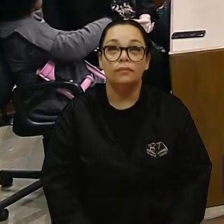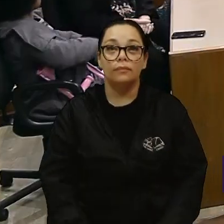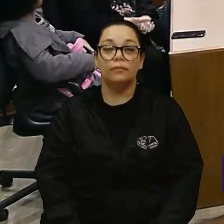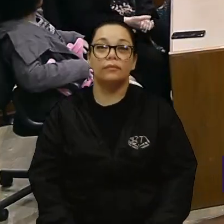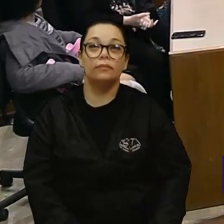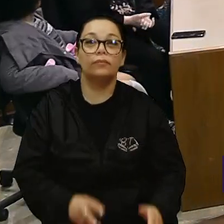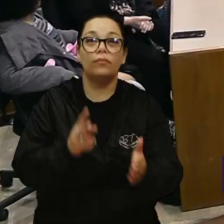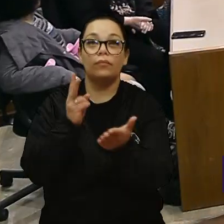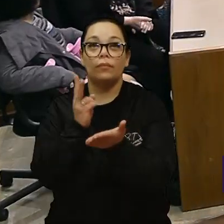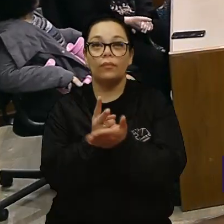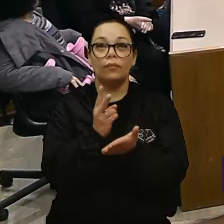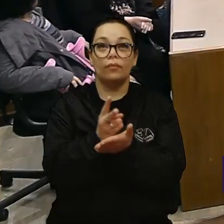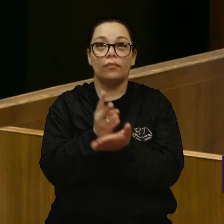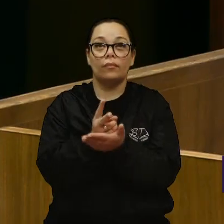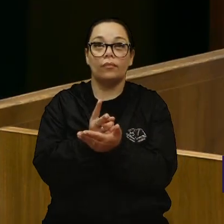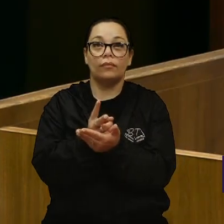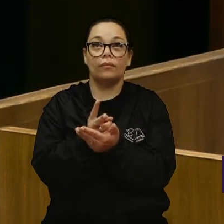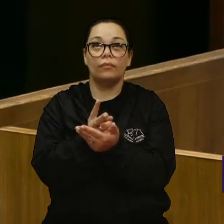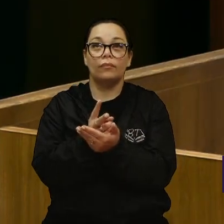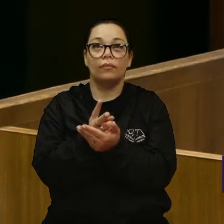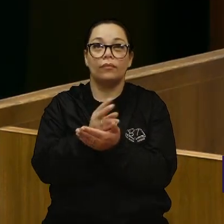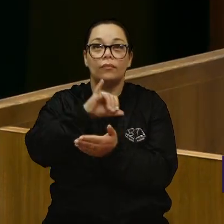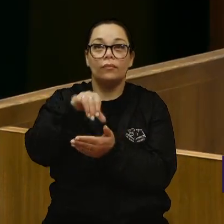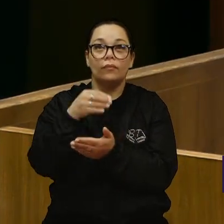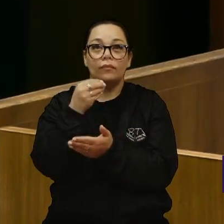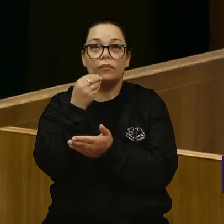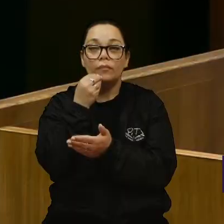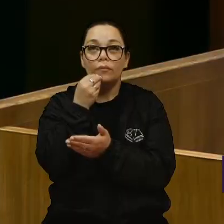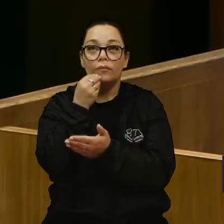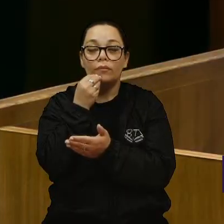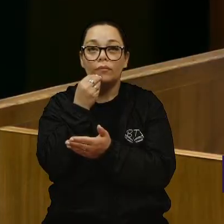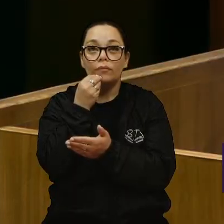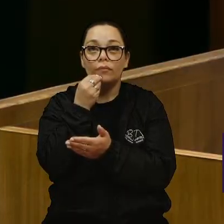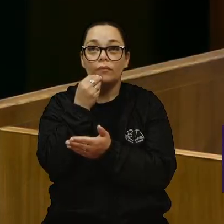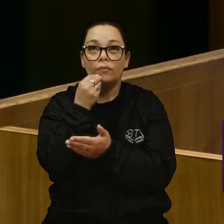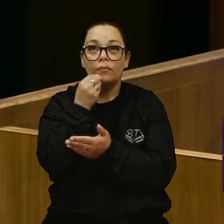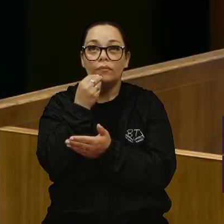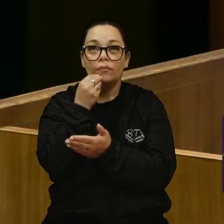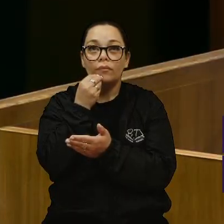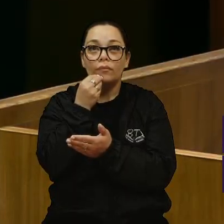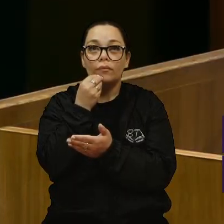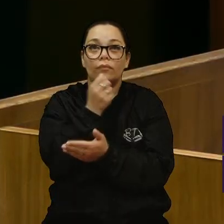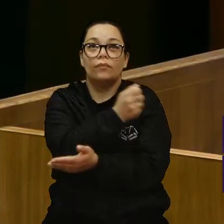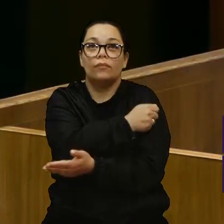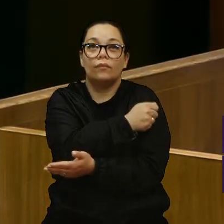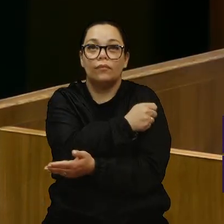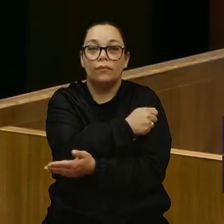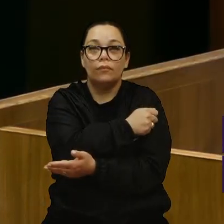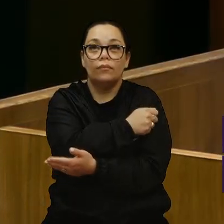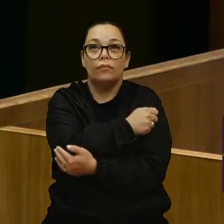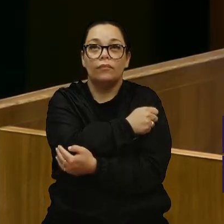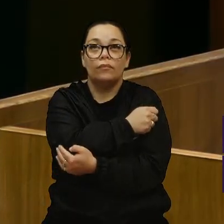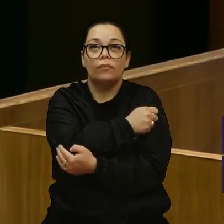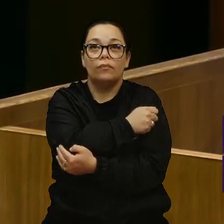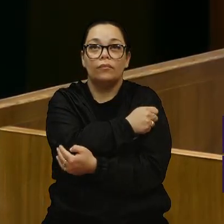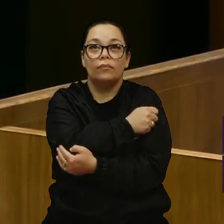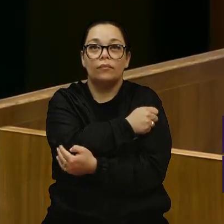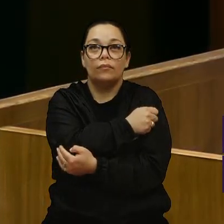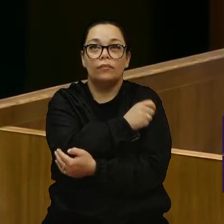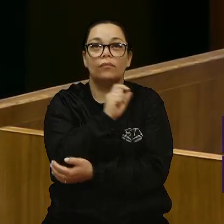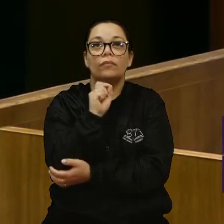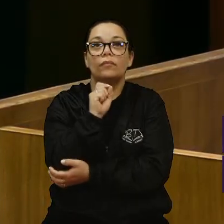E sempre é um privilégio estar com estudantes que